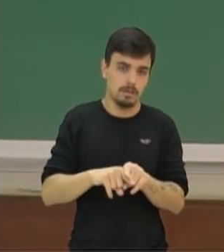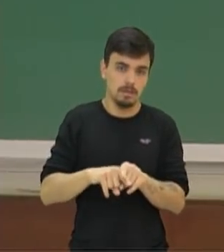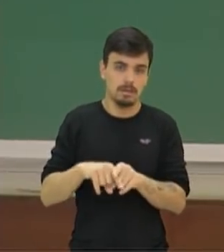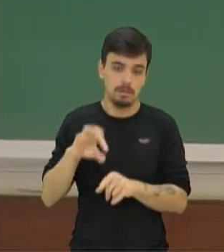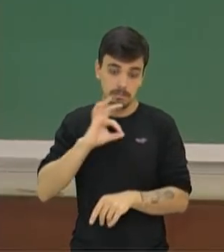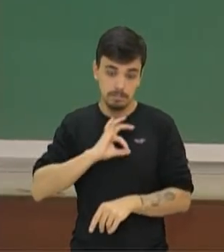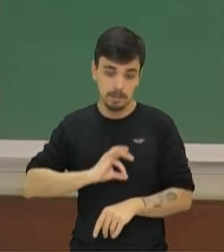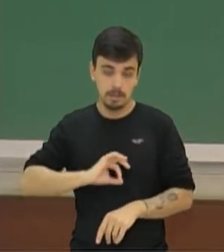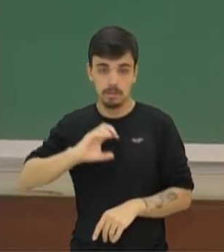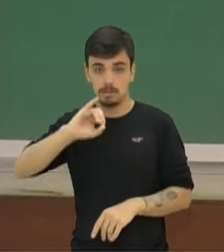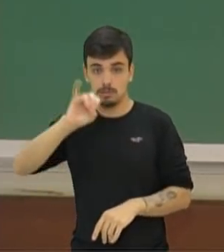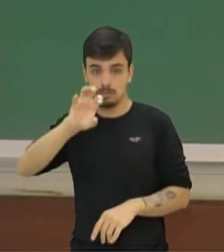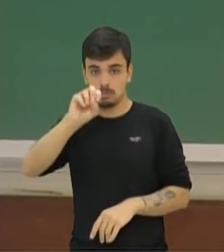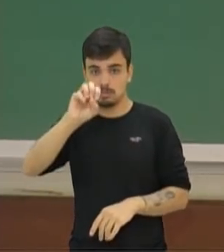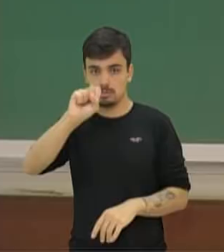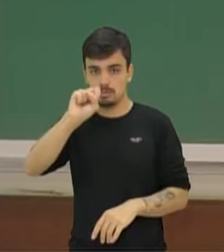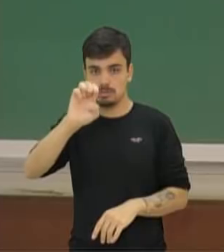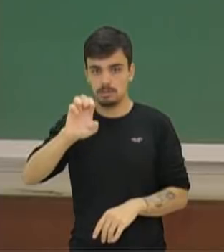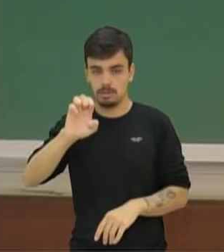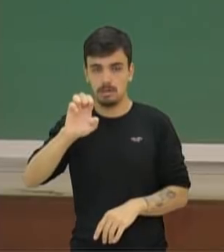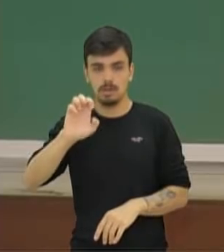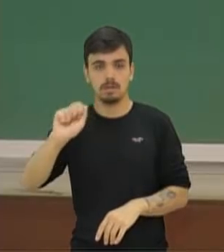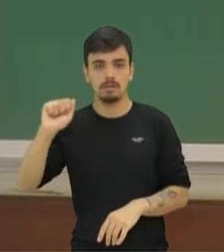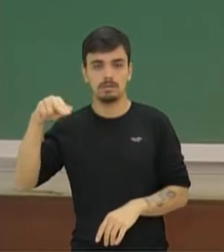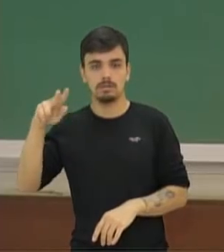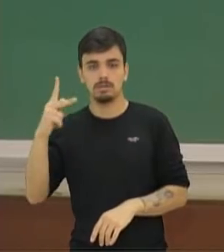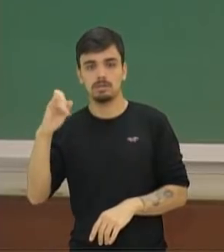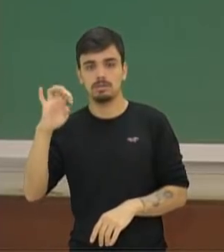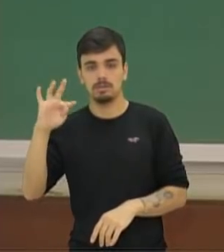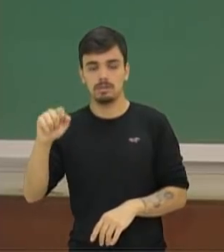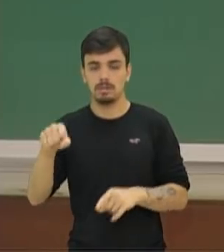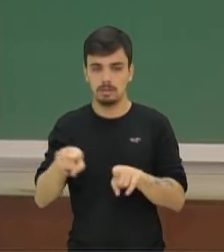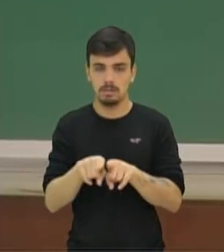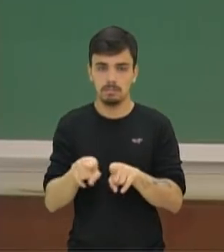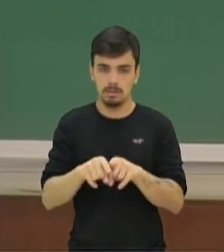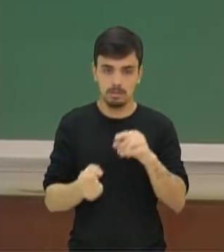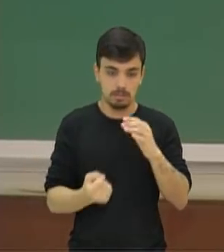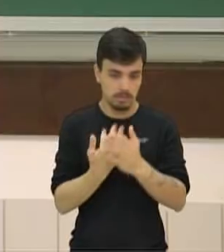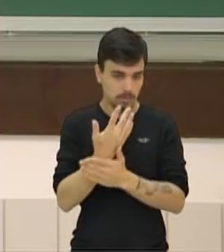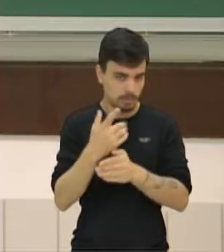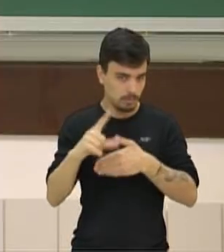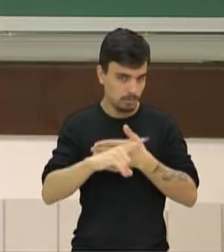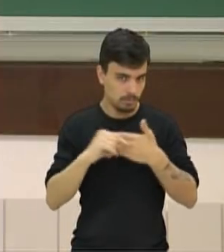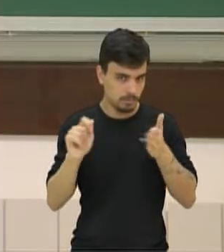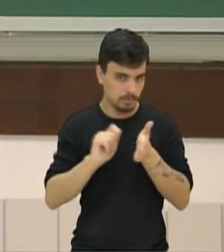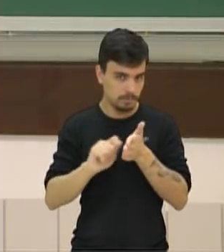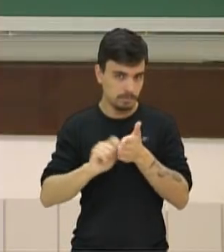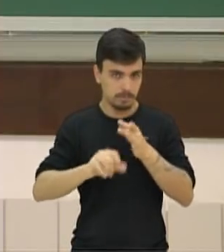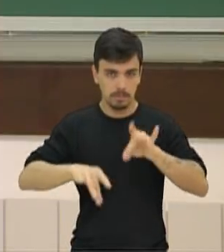um grande, né, escritor de textos teatrais brasileiro, né?